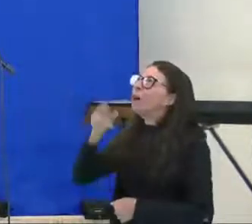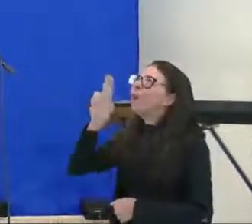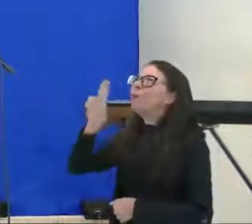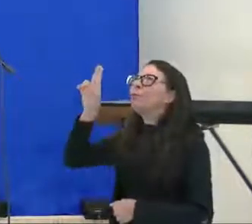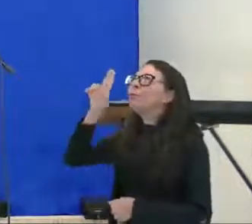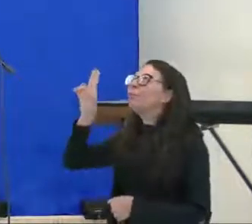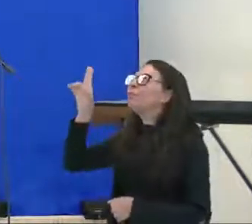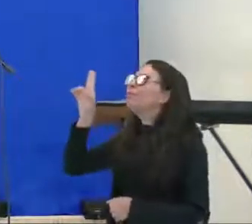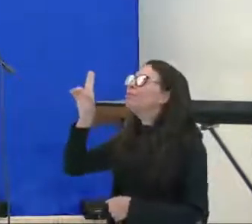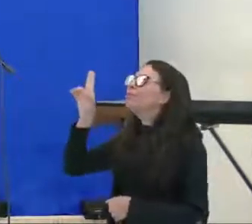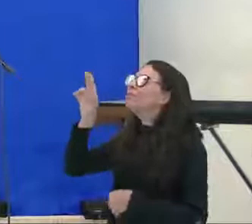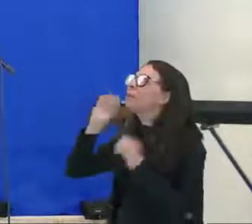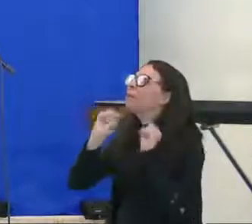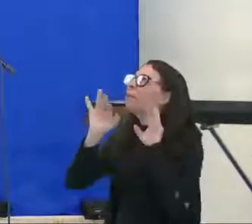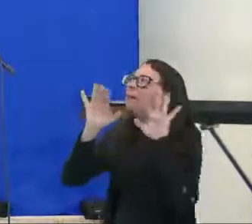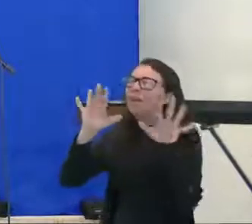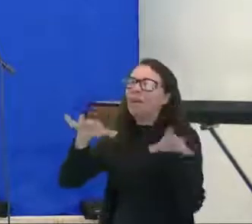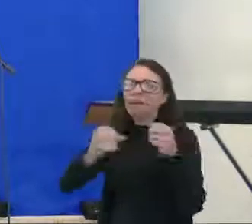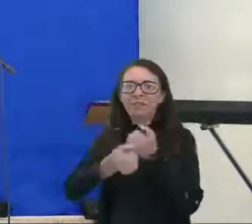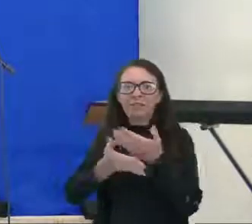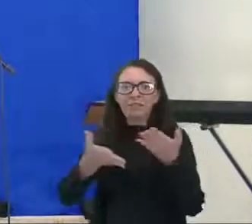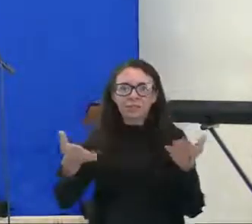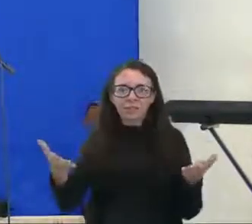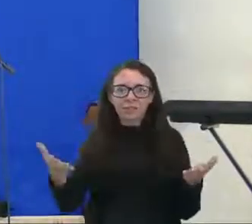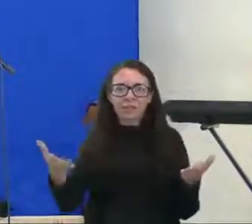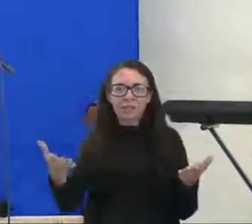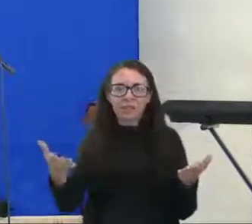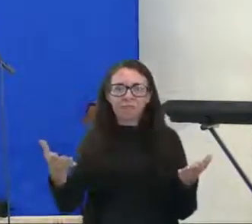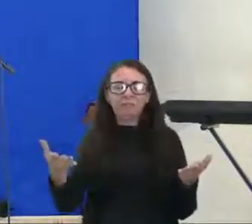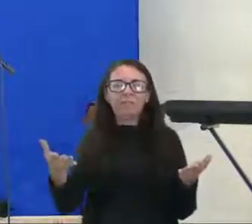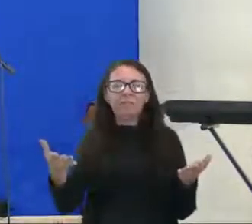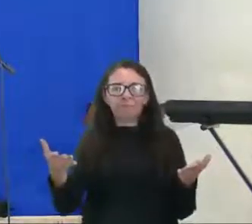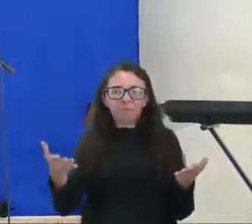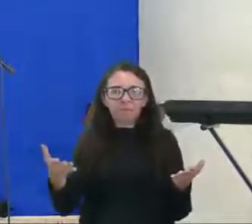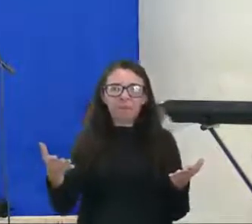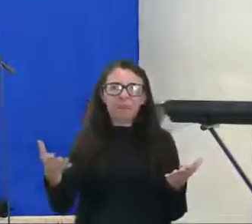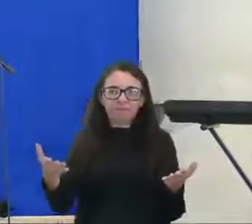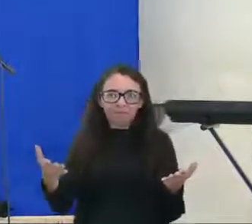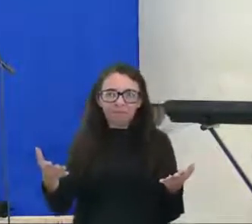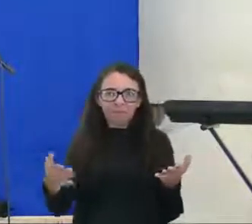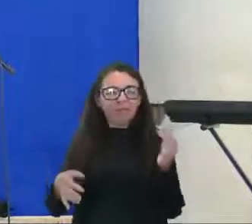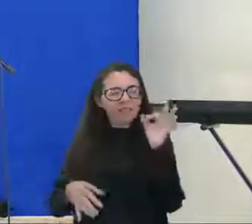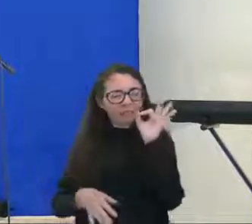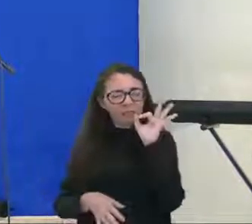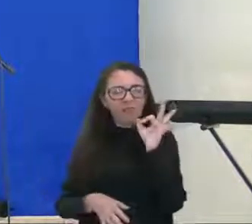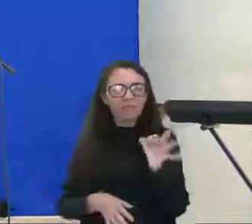É muito tênue, é muito próximo. O inimigo quer sempre ser exaltado. Né?